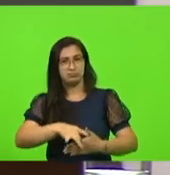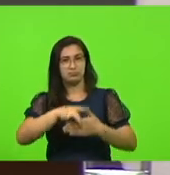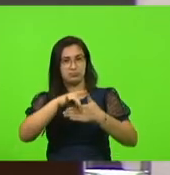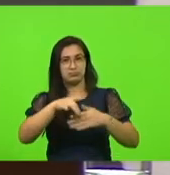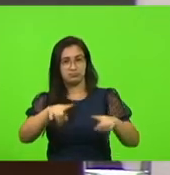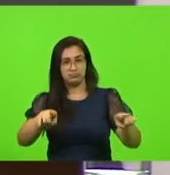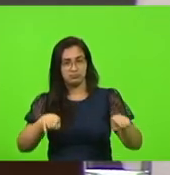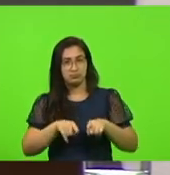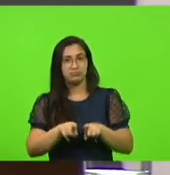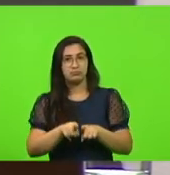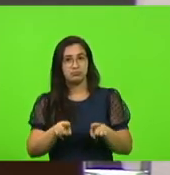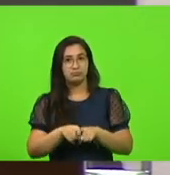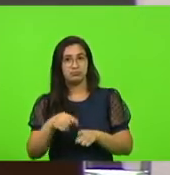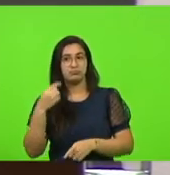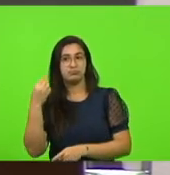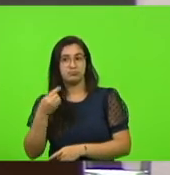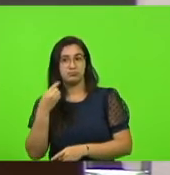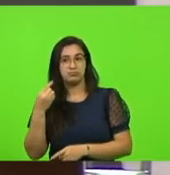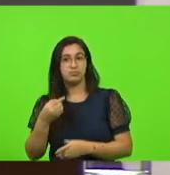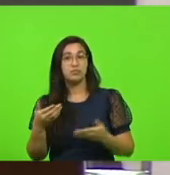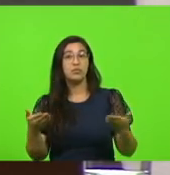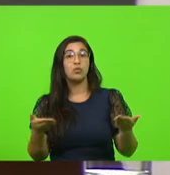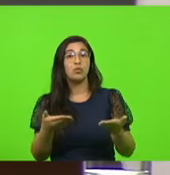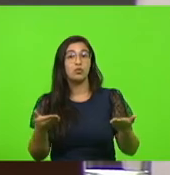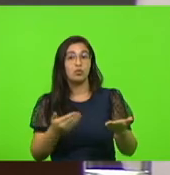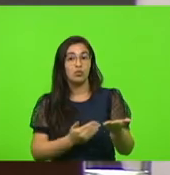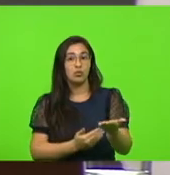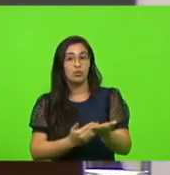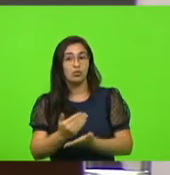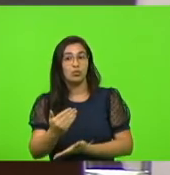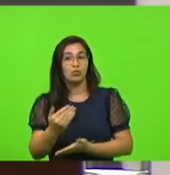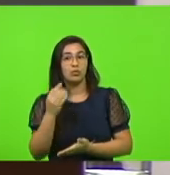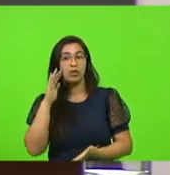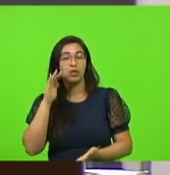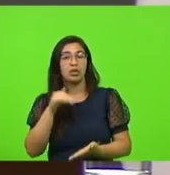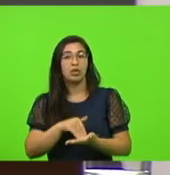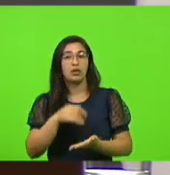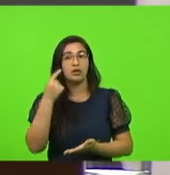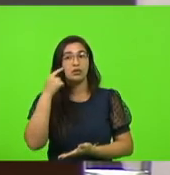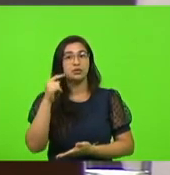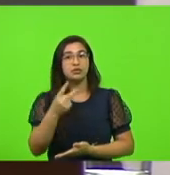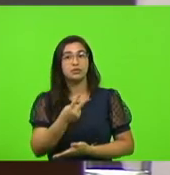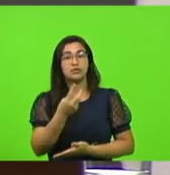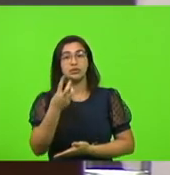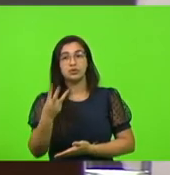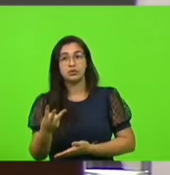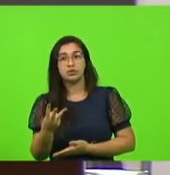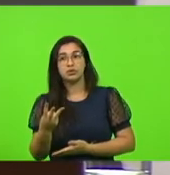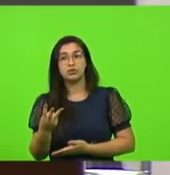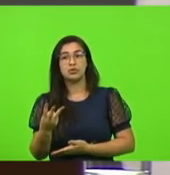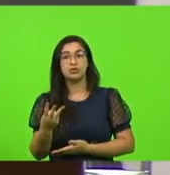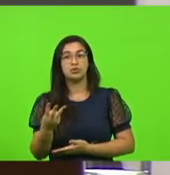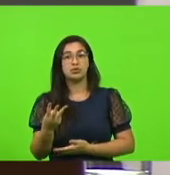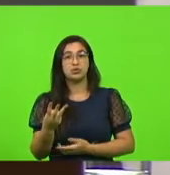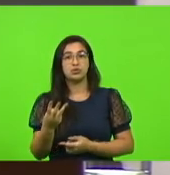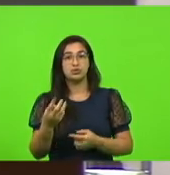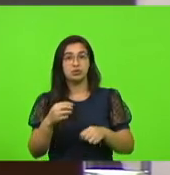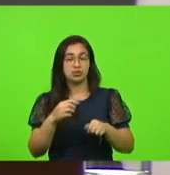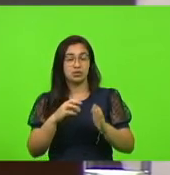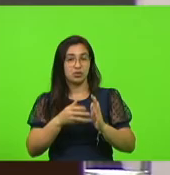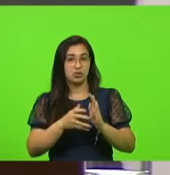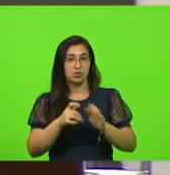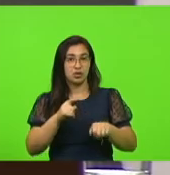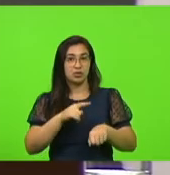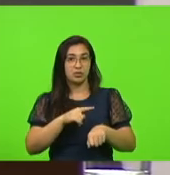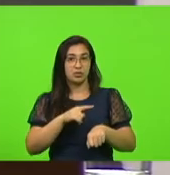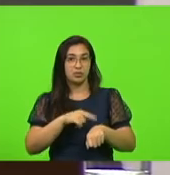próprios deputados, que a partir de hoje, até o dia 23, não estará mais sendo feito o horário dos partidos políticos, e